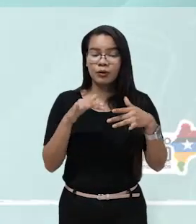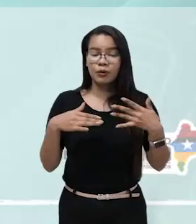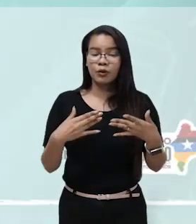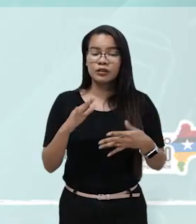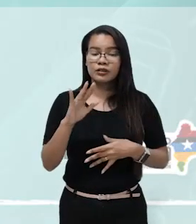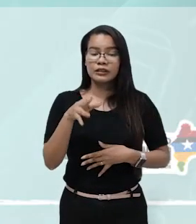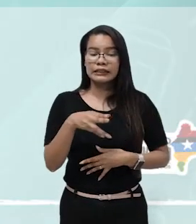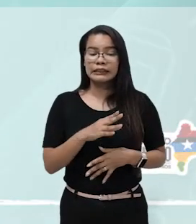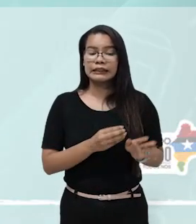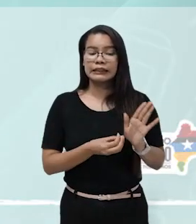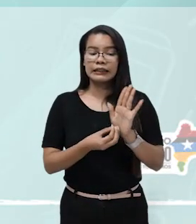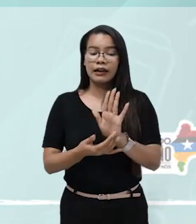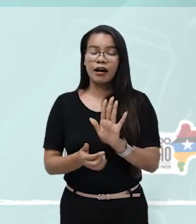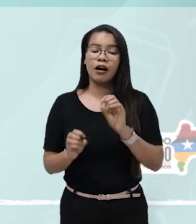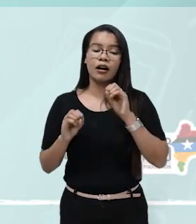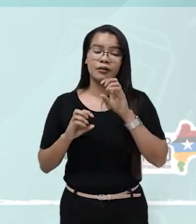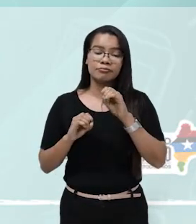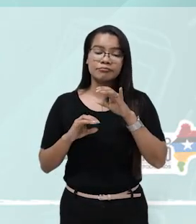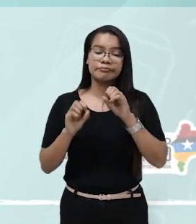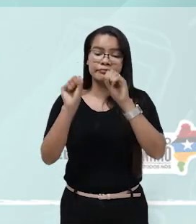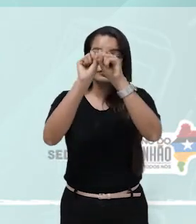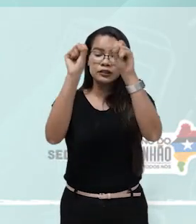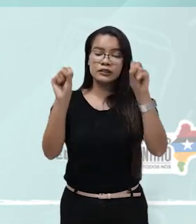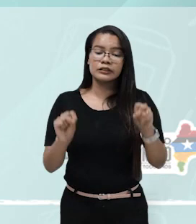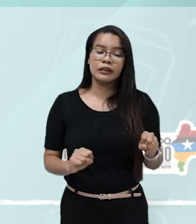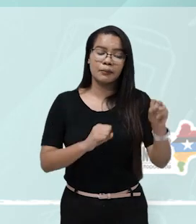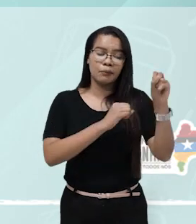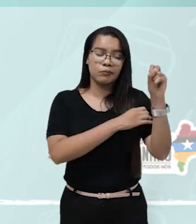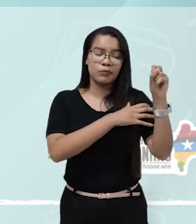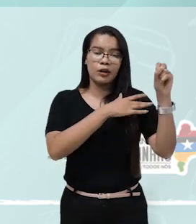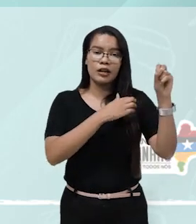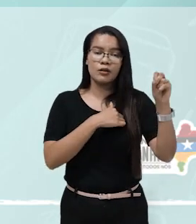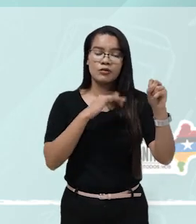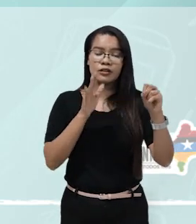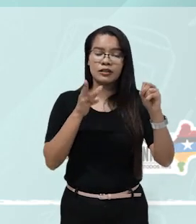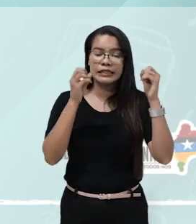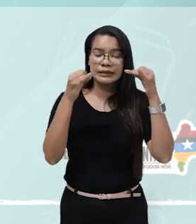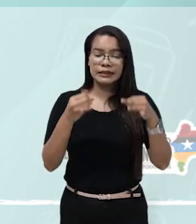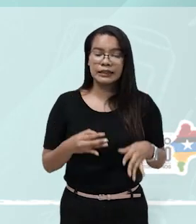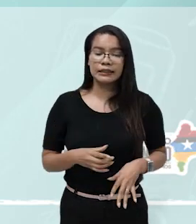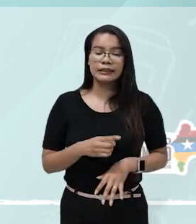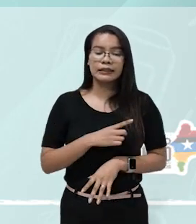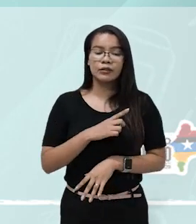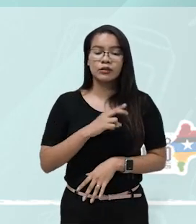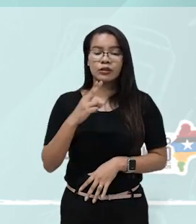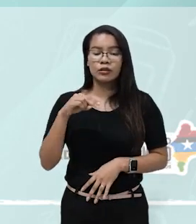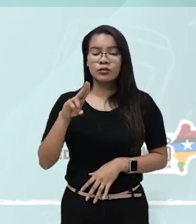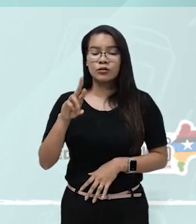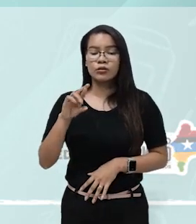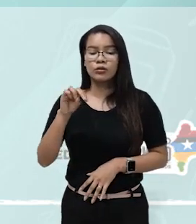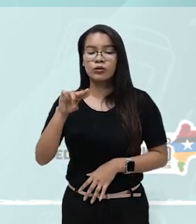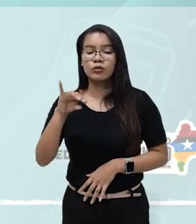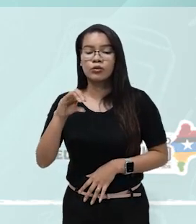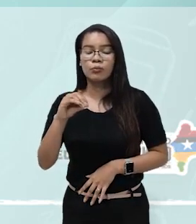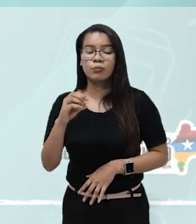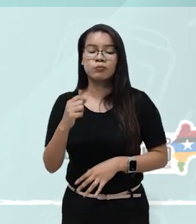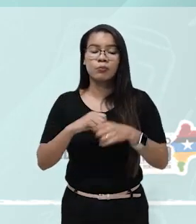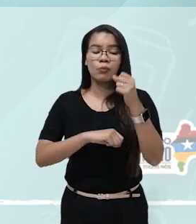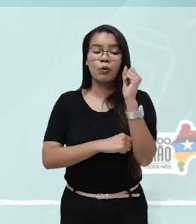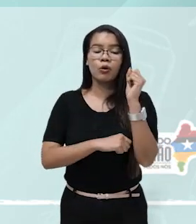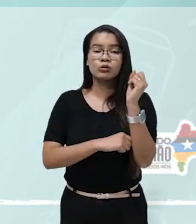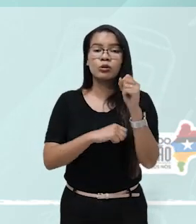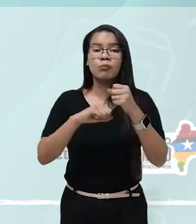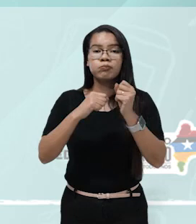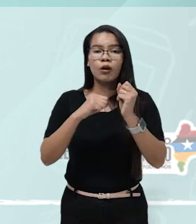dei aula de sistema muscular, eu falei que existia um neurônio motor. Existe um neurônio motor, que